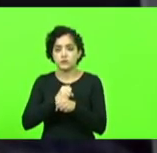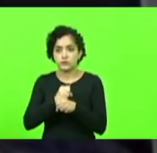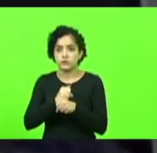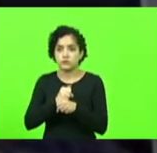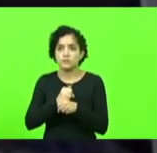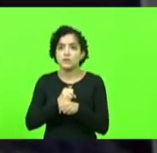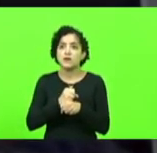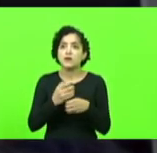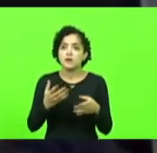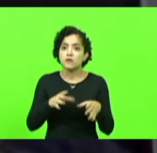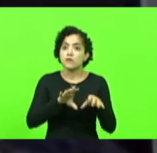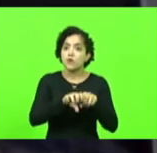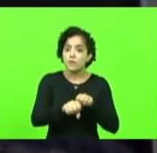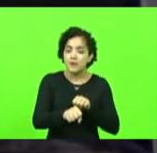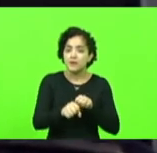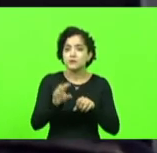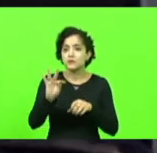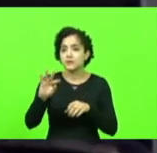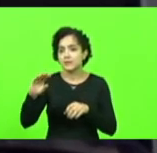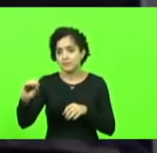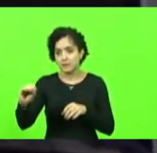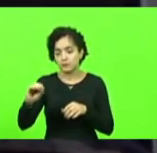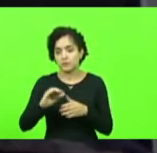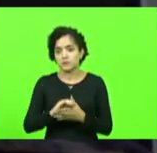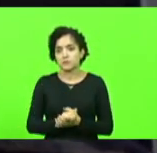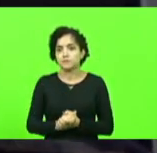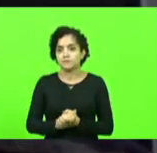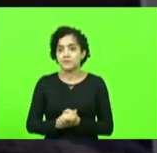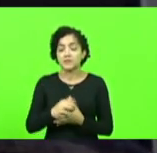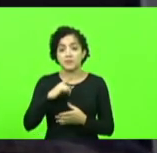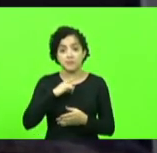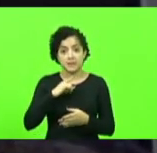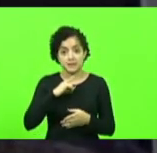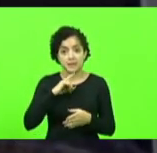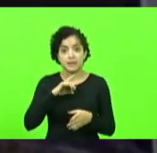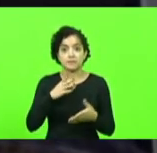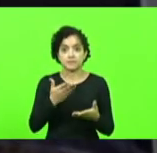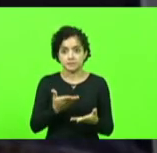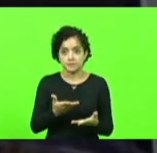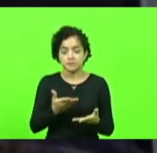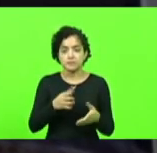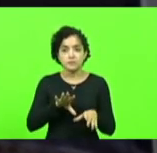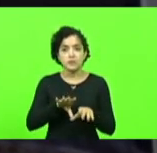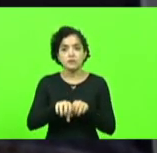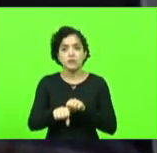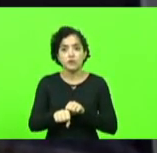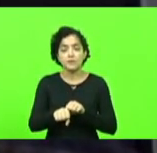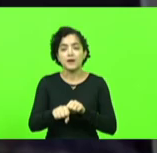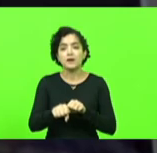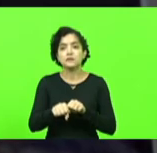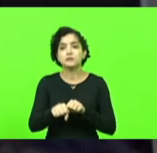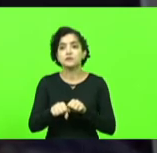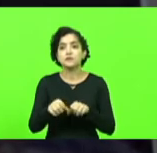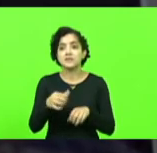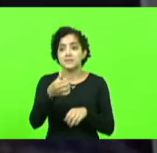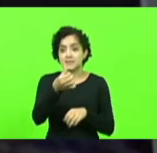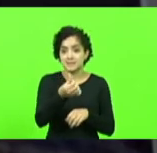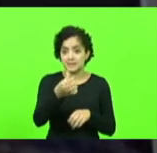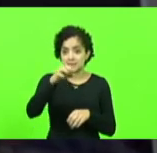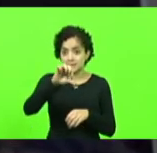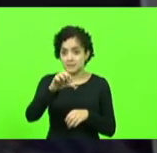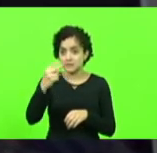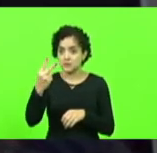formando, né, terapeutas ocupacionais. Temos formados aí, como a doutora a Luciana até trouxe, né,